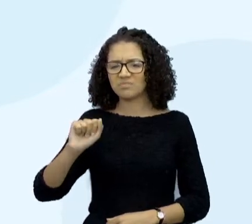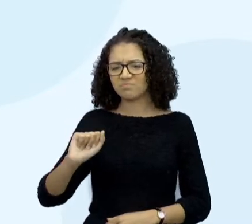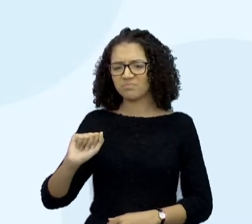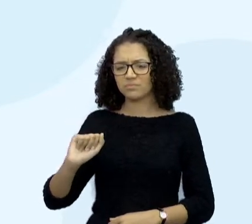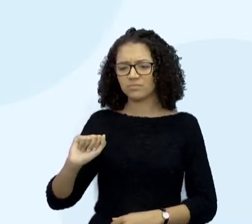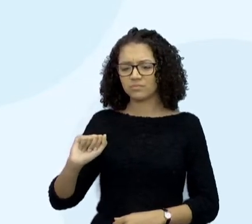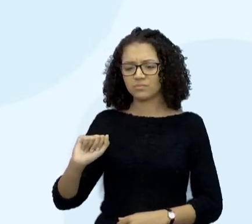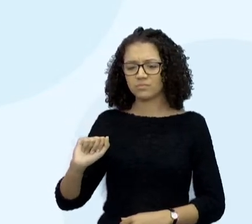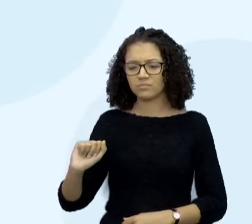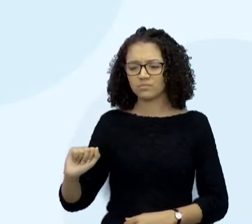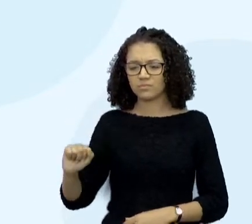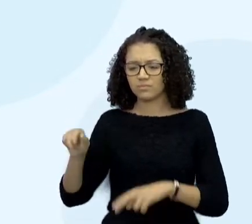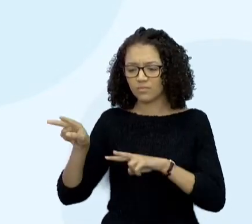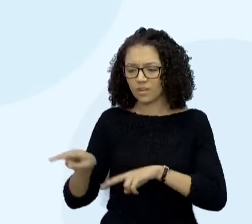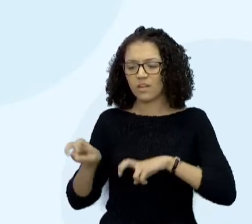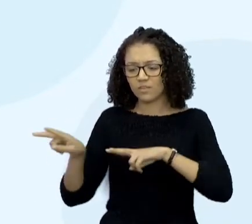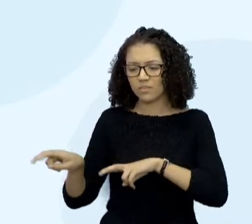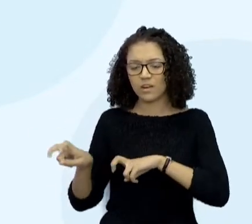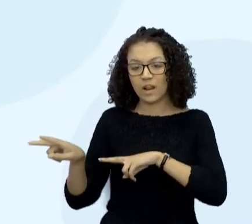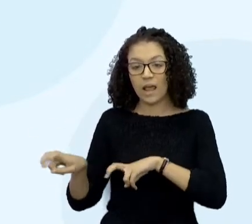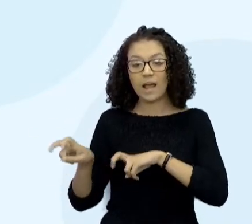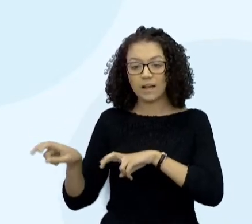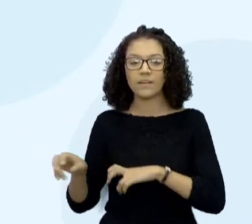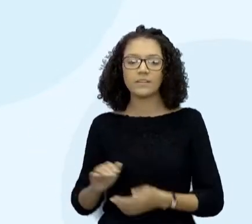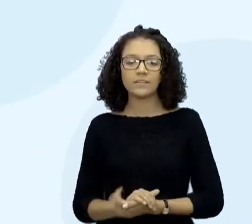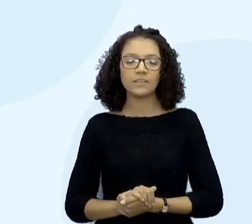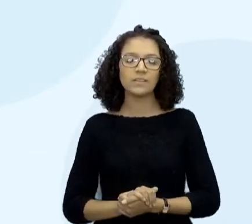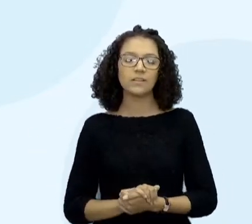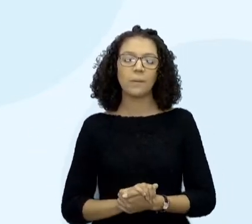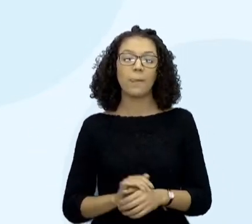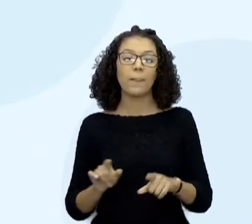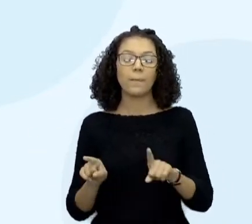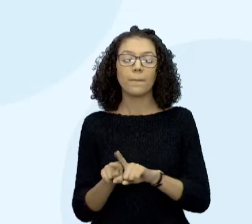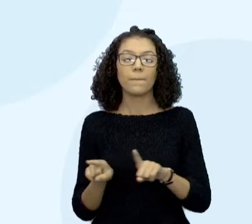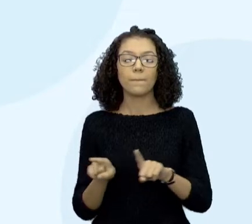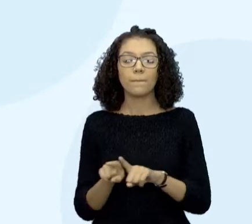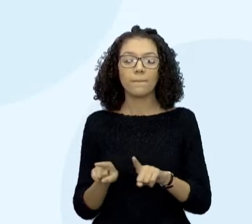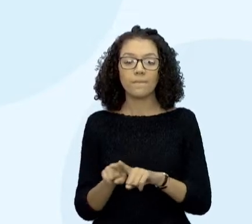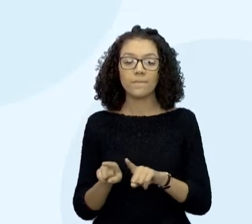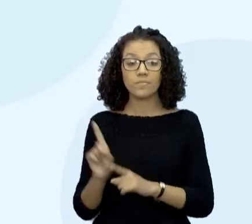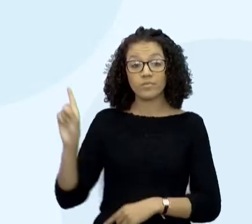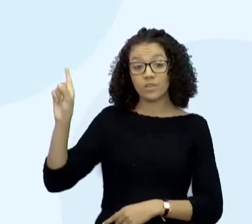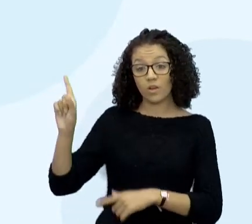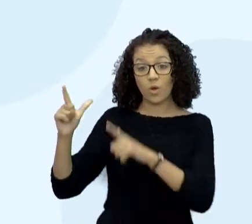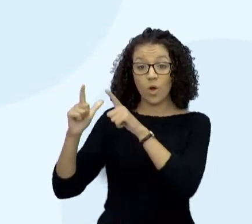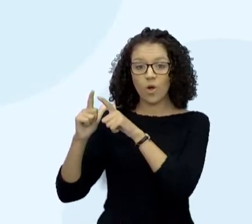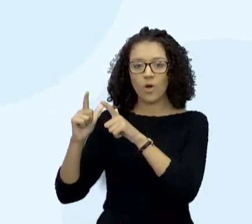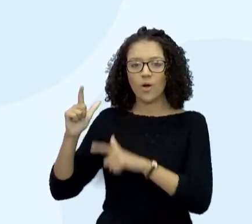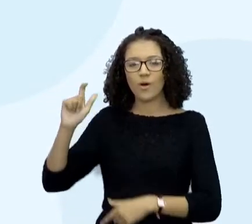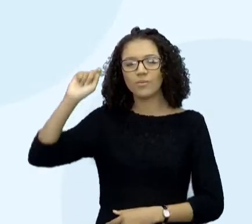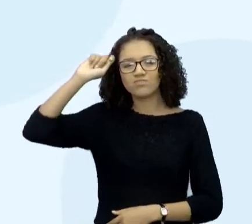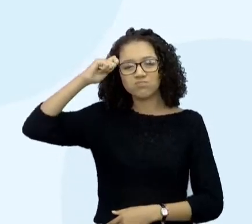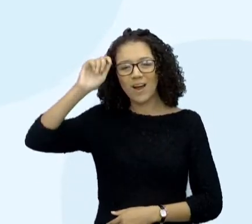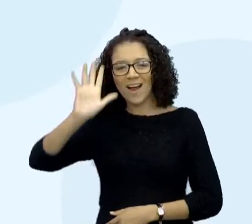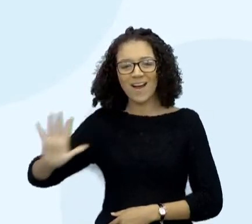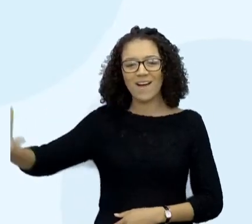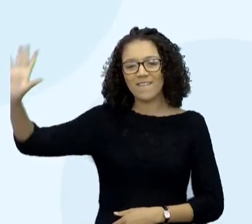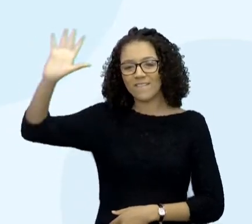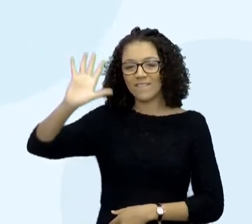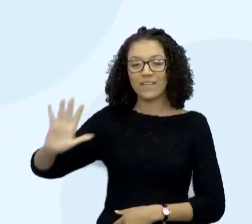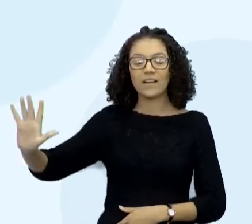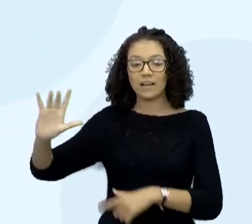aqui no continente africano, né, na qual, né, tem os números maiores aqui, de 90 até mais